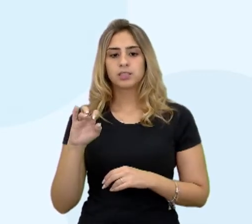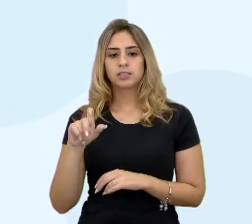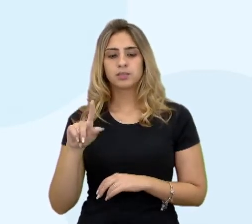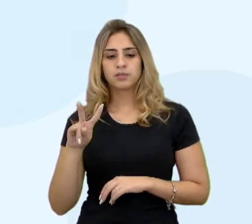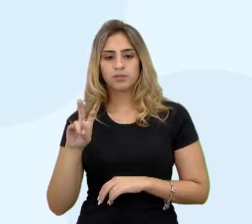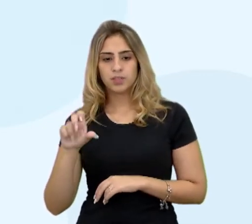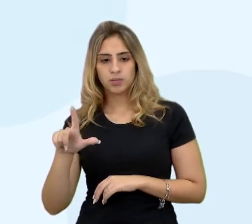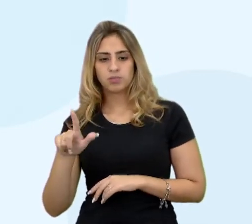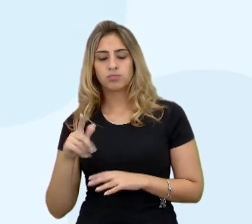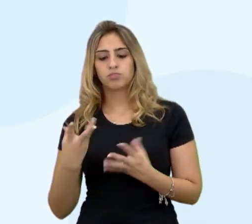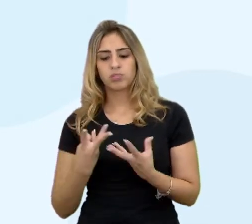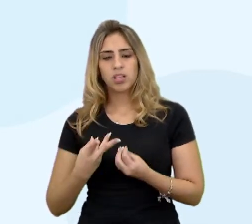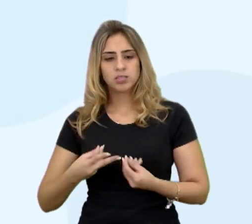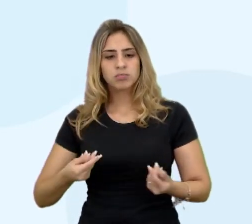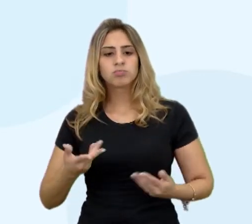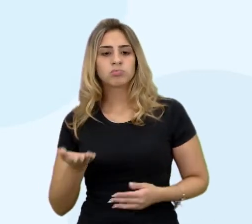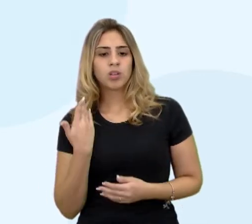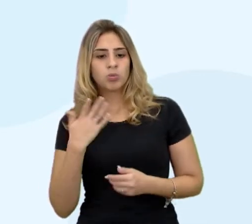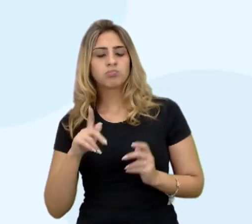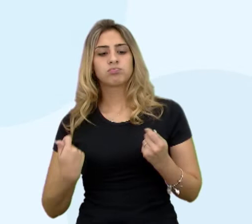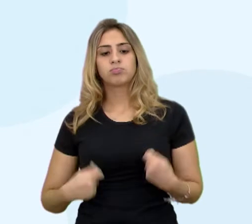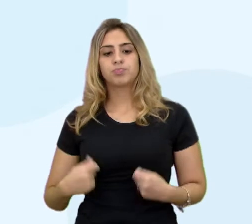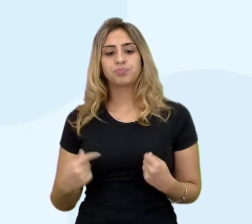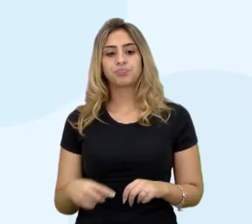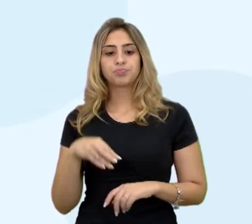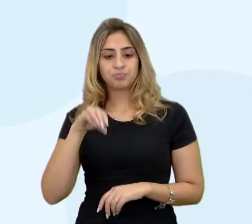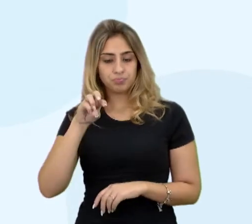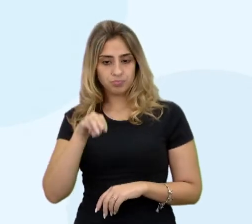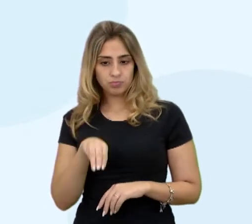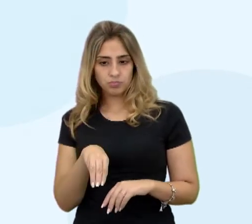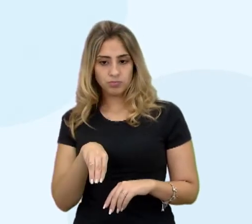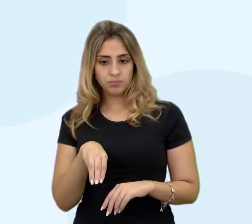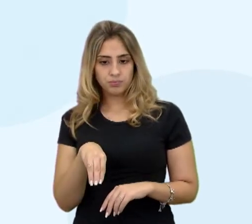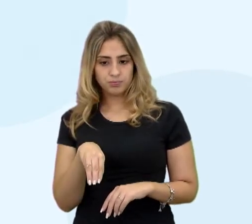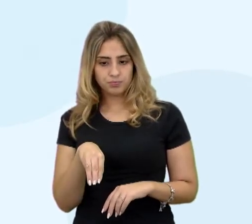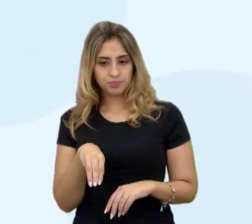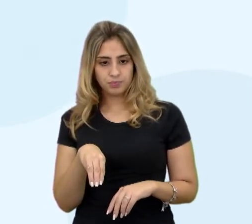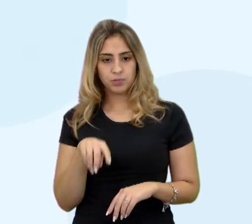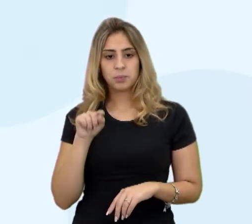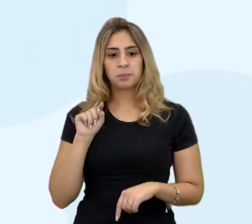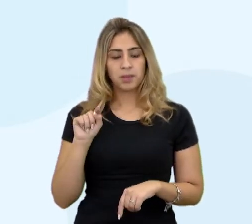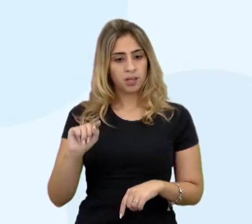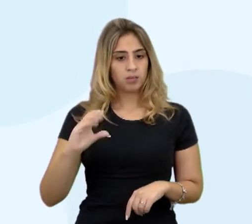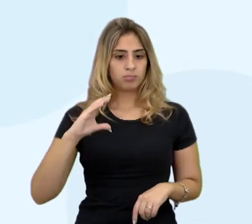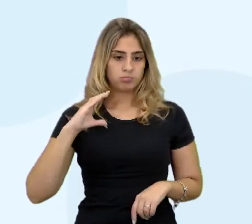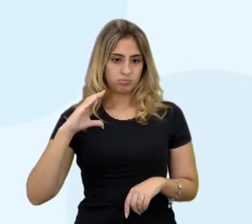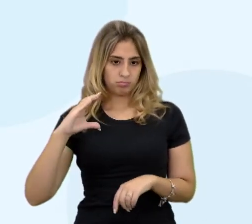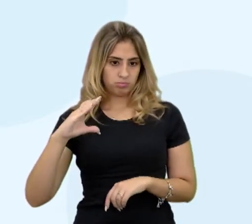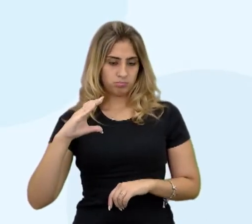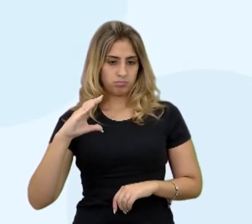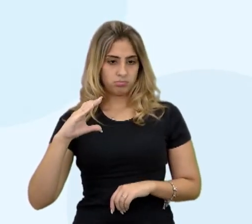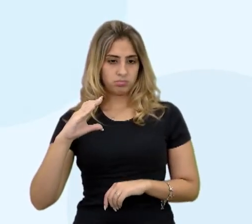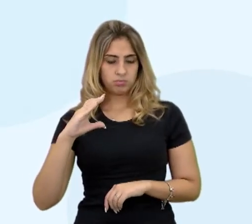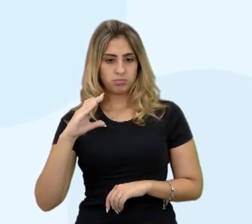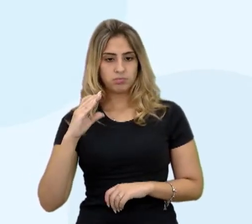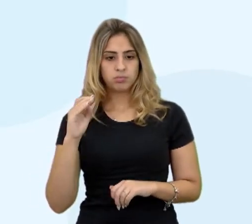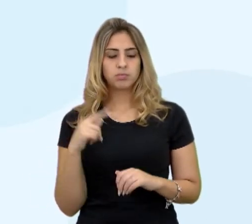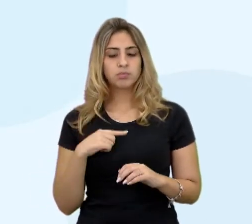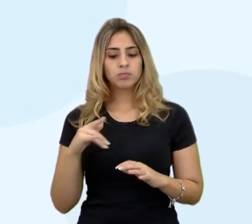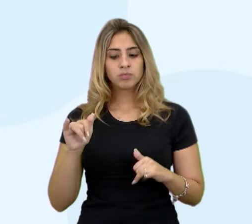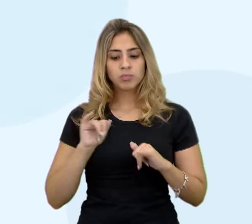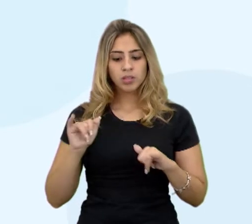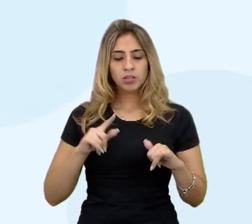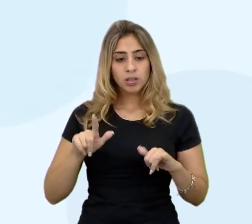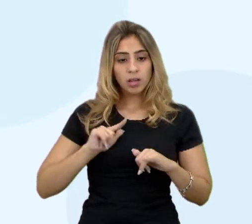calor necessária para que a massa de um certo corpo sofre uma variação